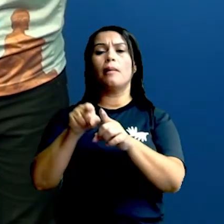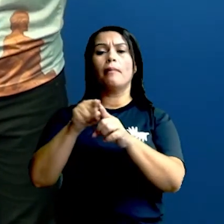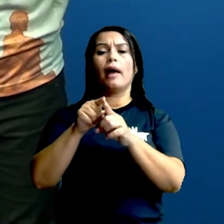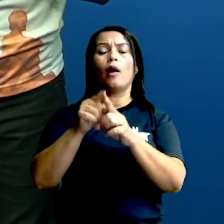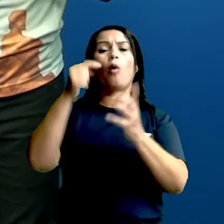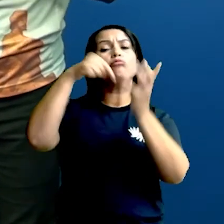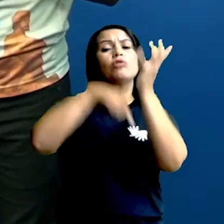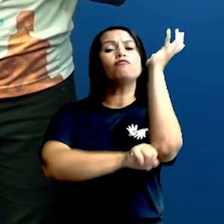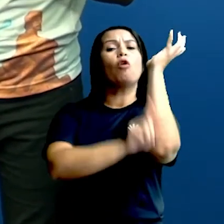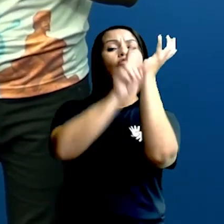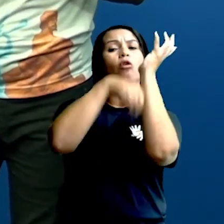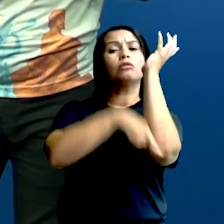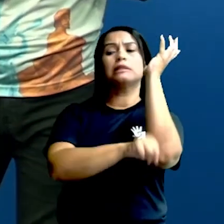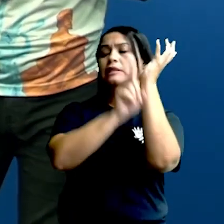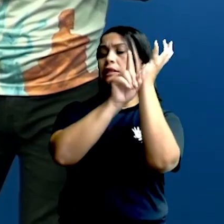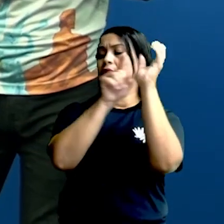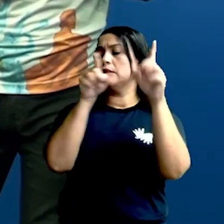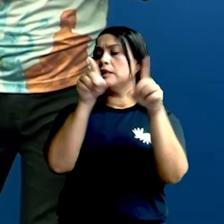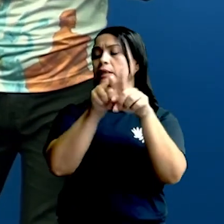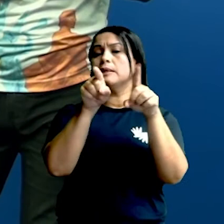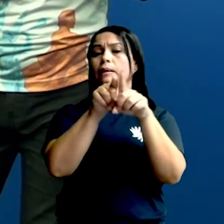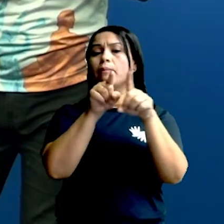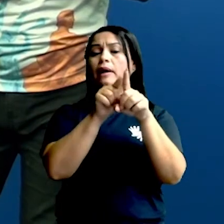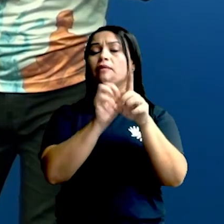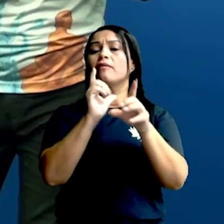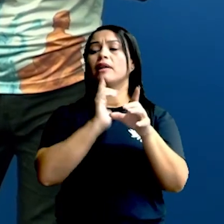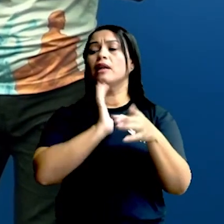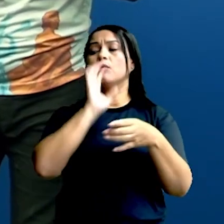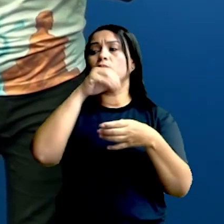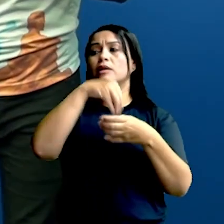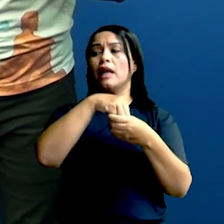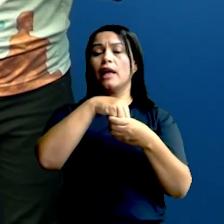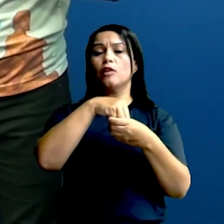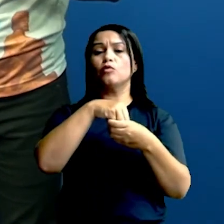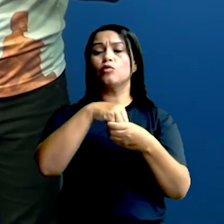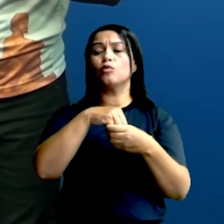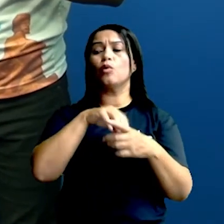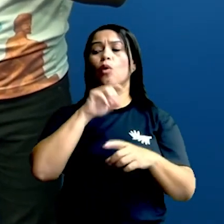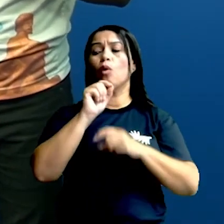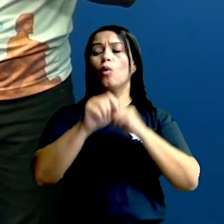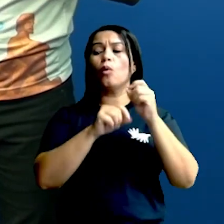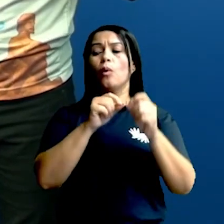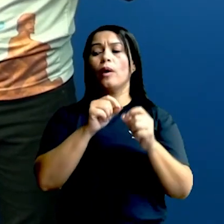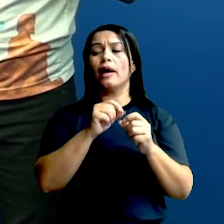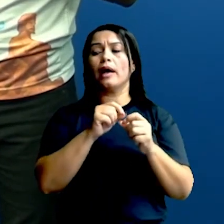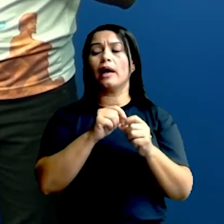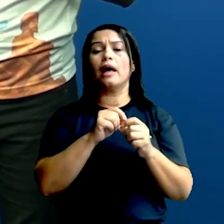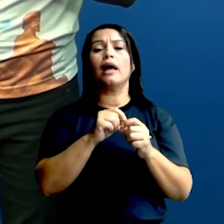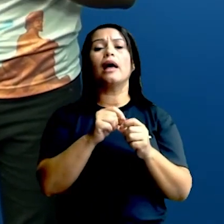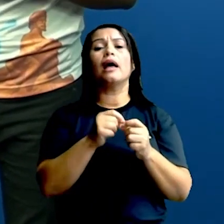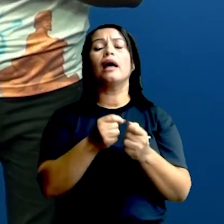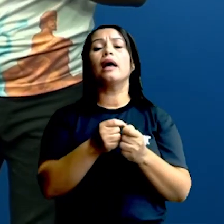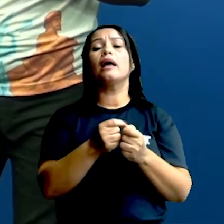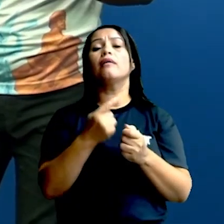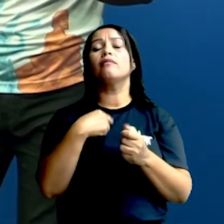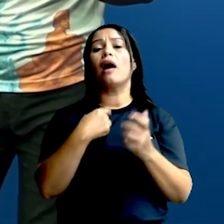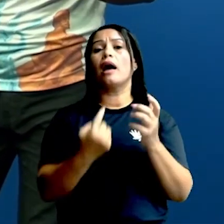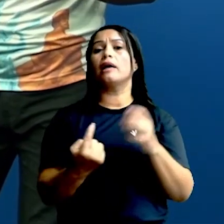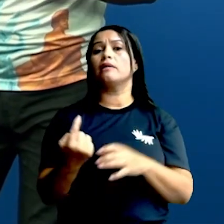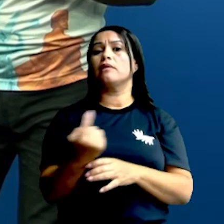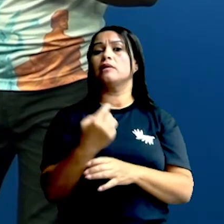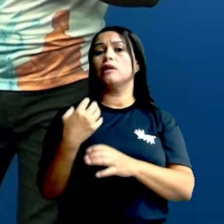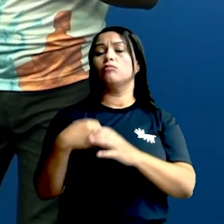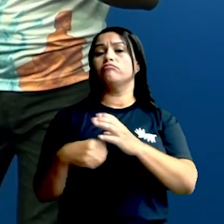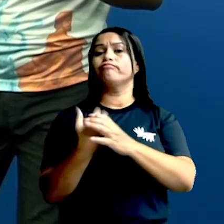ambiente e vai acumulando dentro do seu caule, do seu tronco, e vai aumentando tanto em altura quanto de